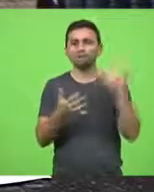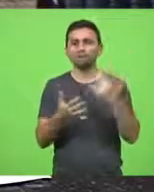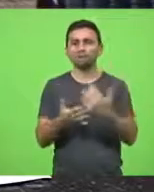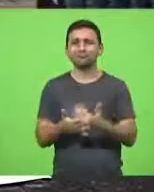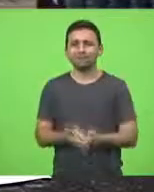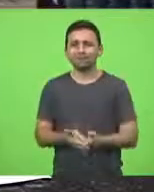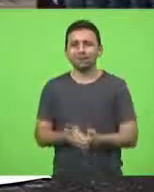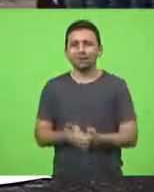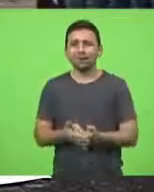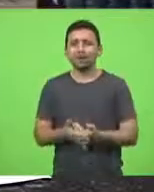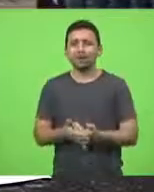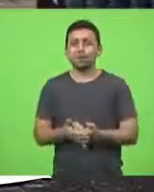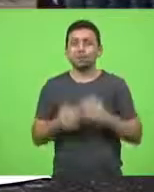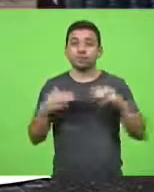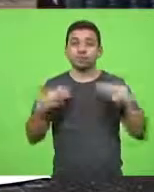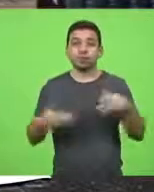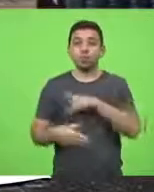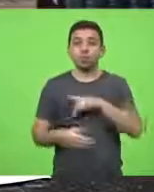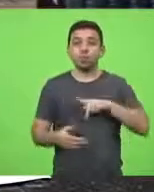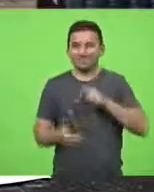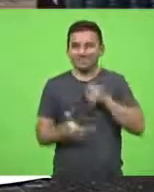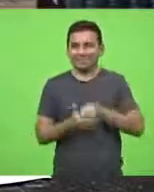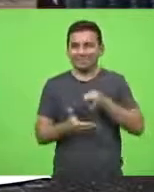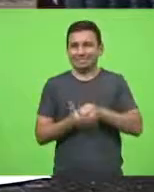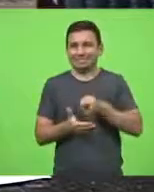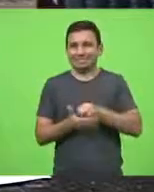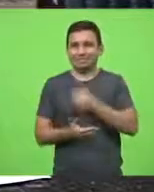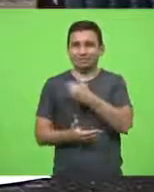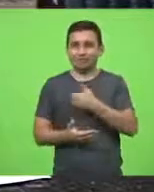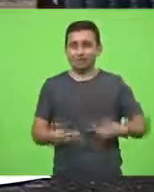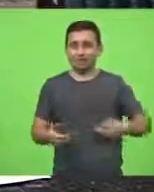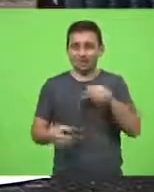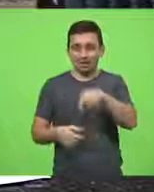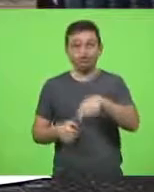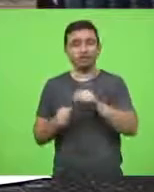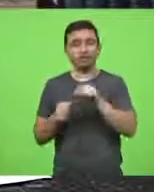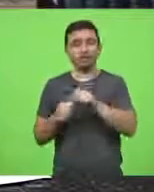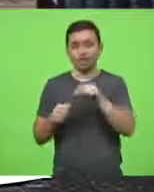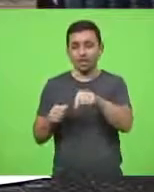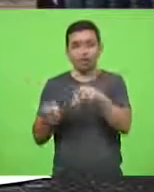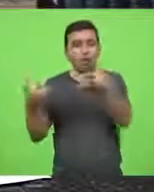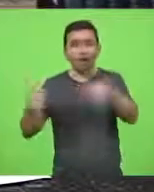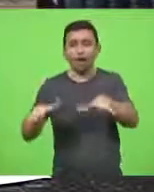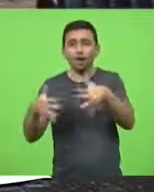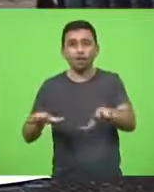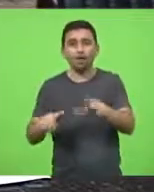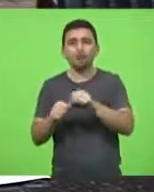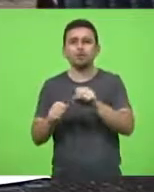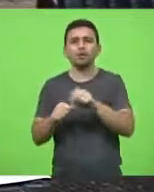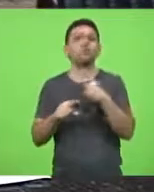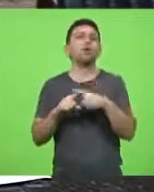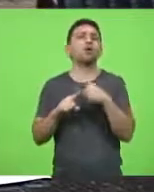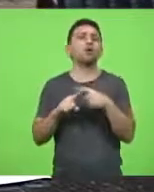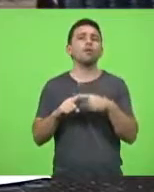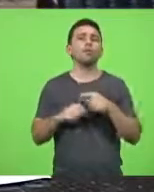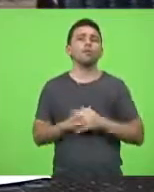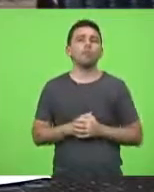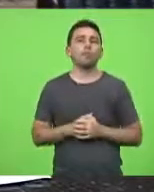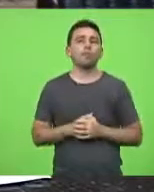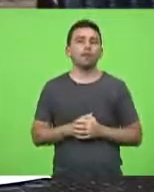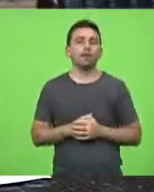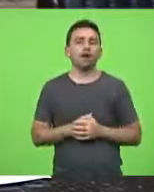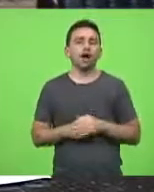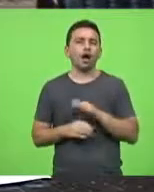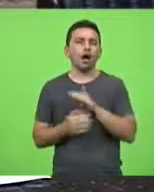o Ministério Público está tentando obrigar o Estado a fazer uma licitação que ele se recusa a fazer. Por quê? Está beneficiando a